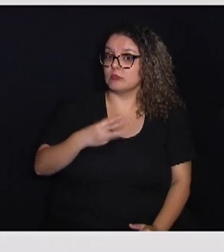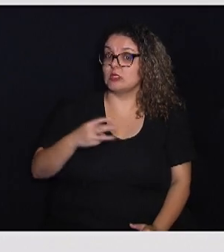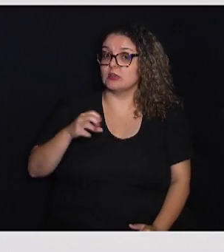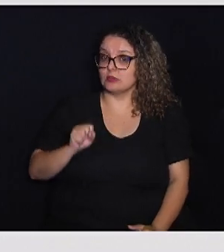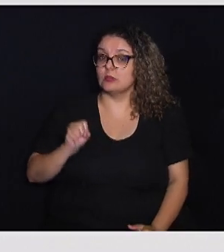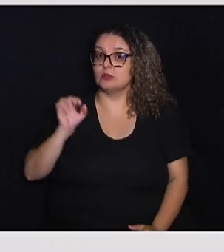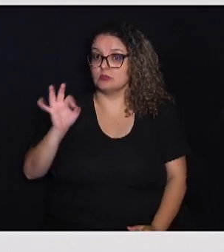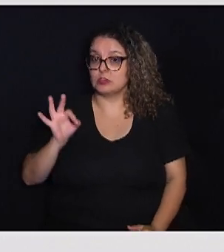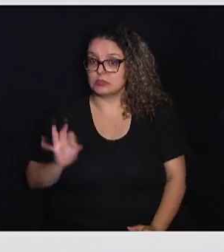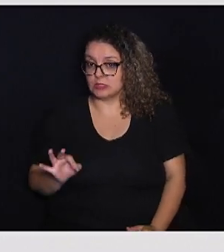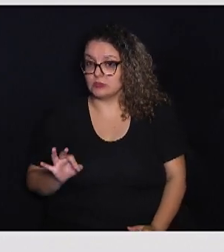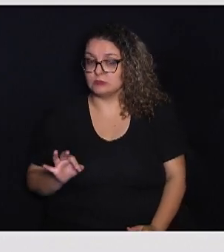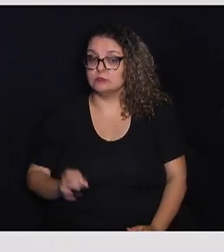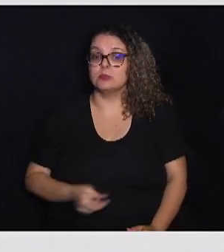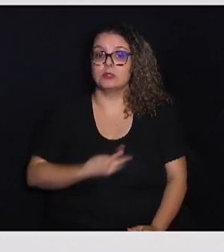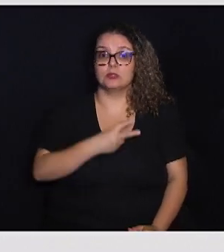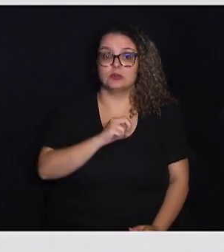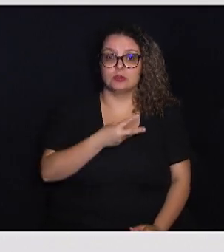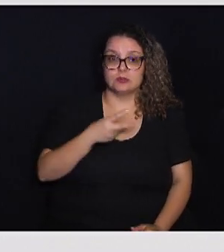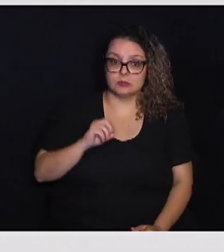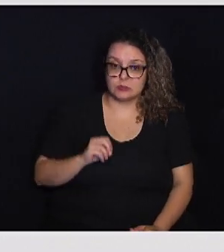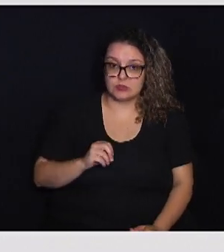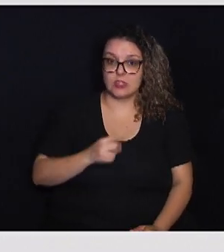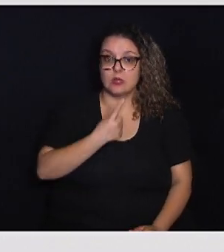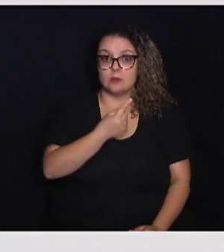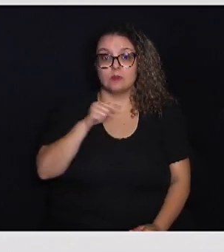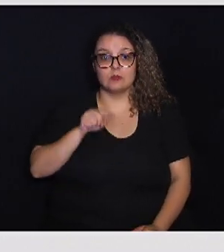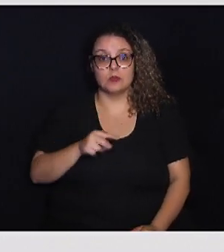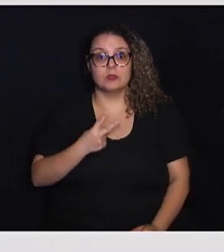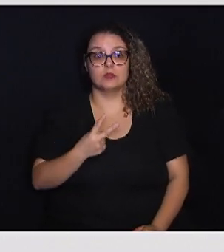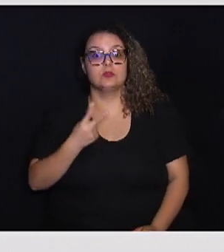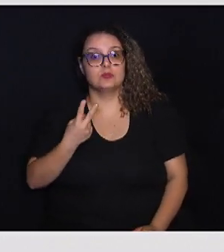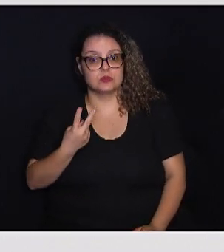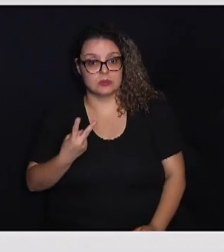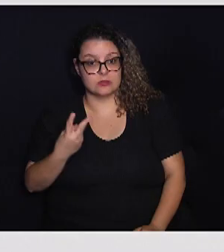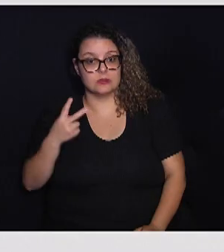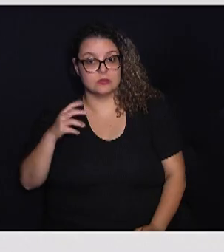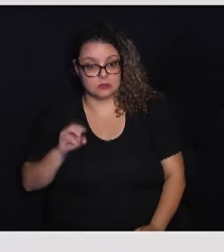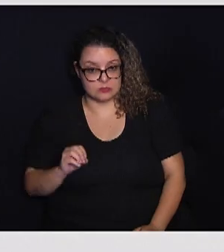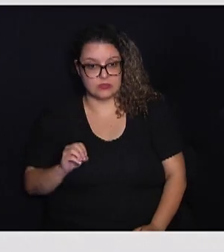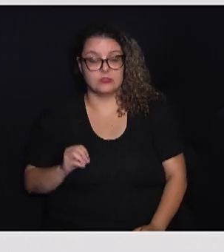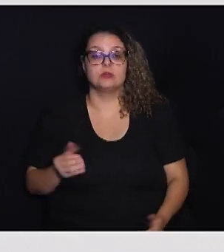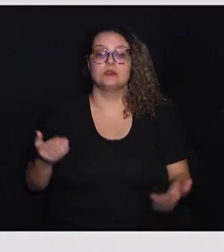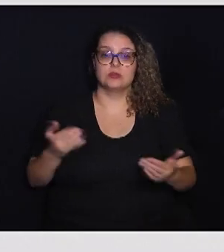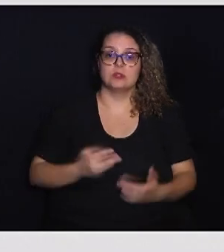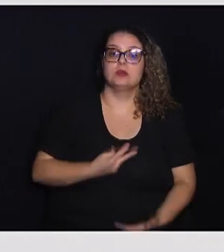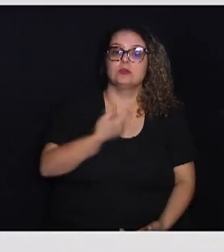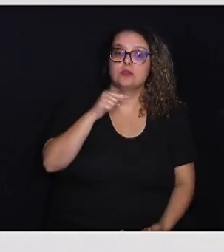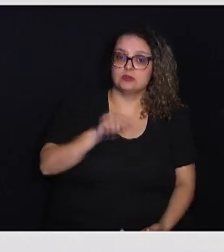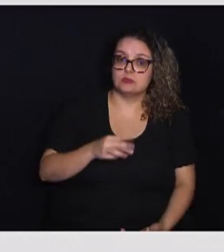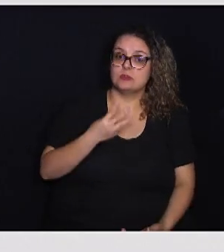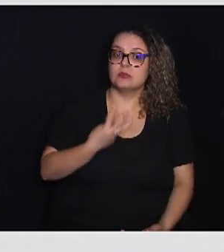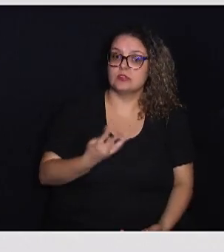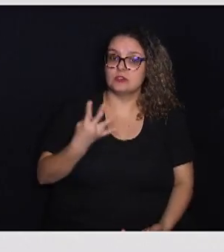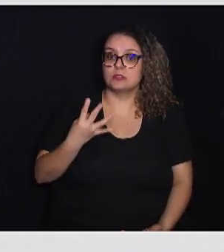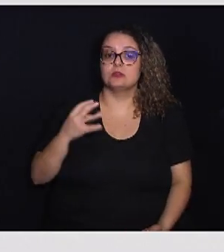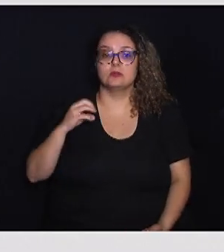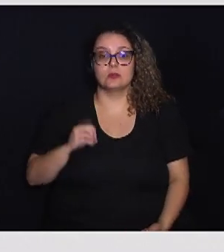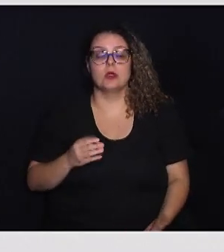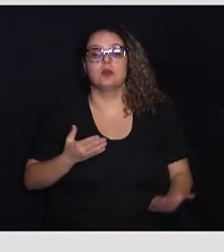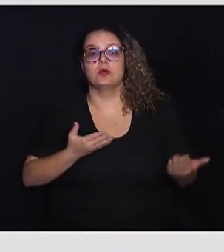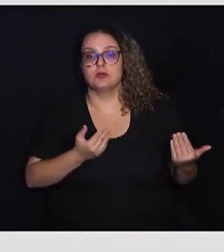93,38%. E em 2020 eram 1.200 pessoas. E agora, em 2024, são 2.340